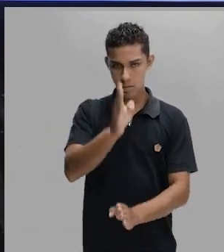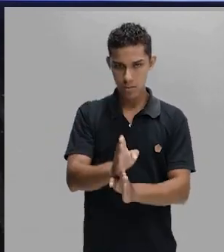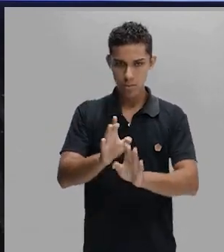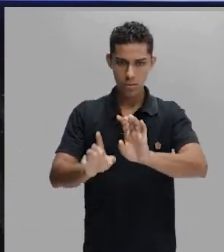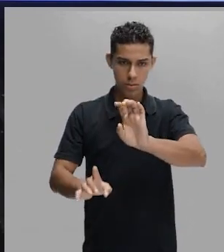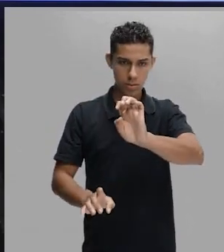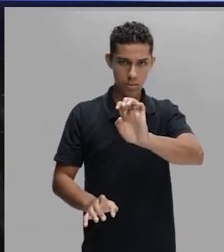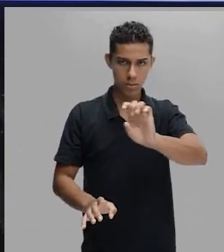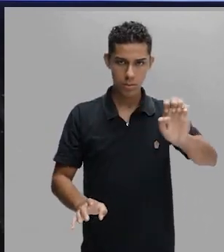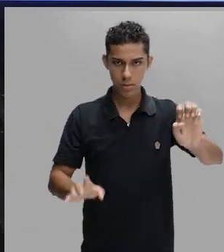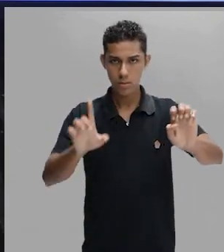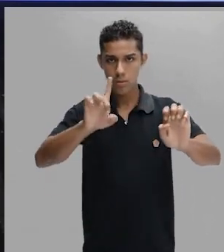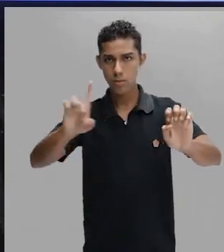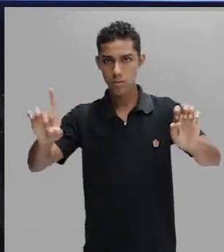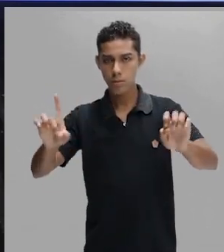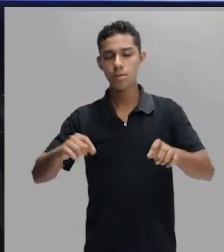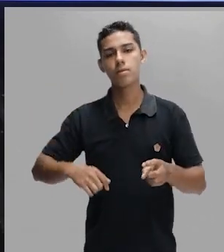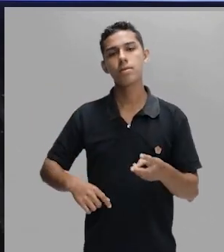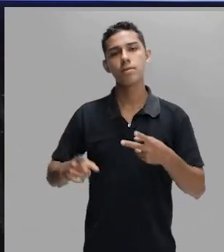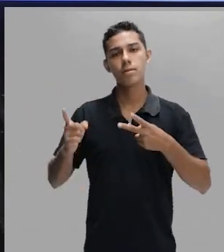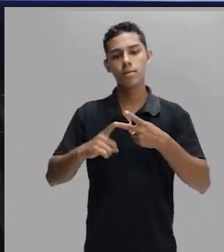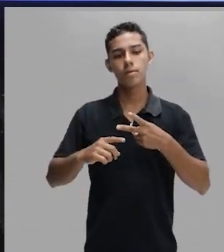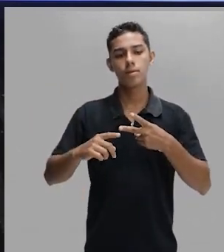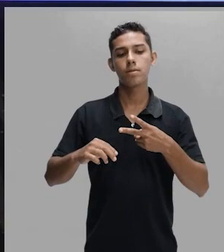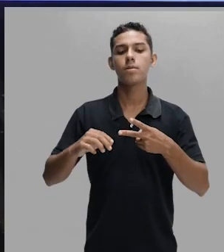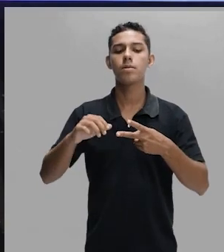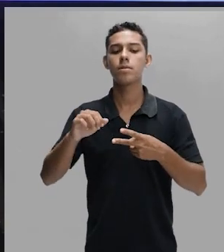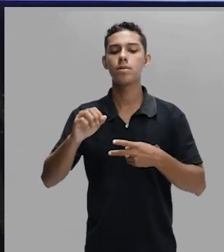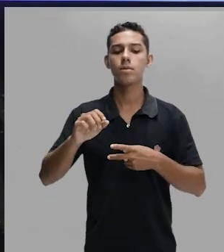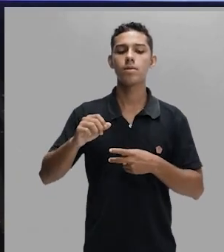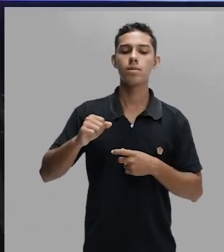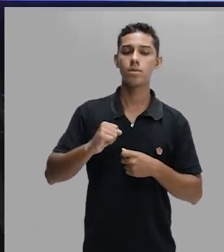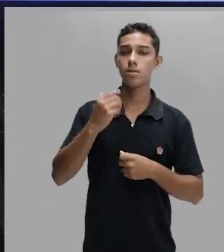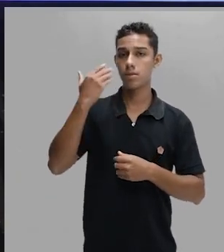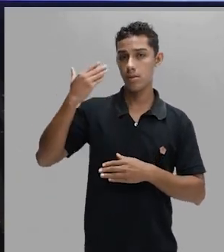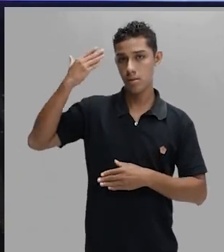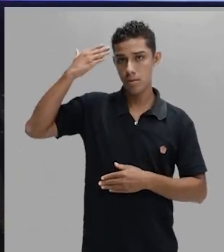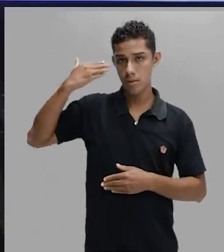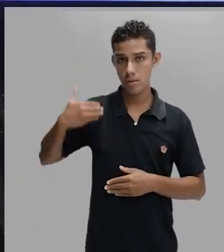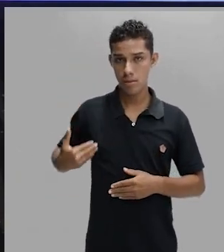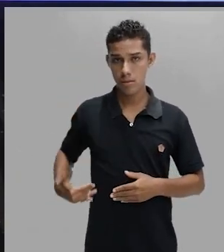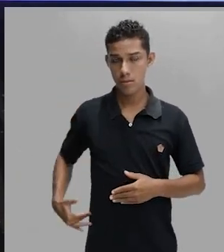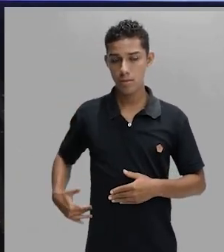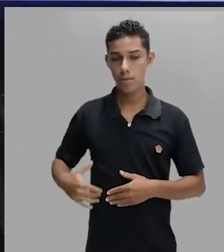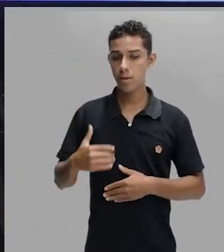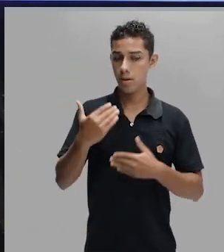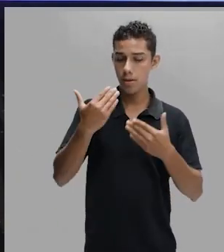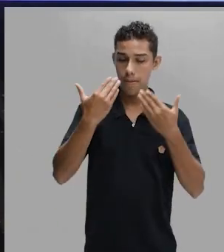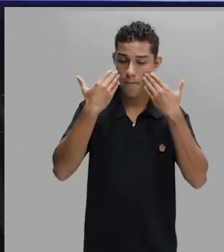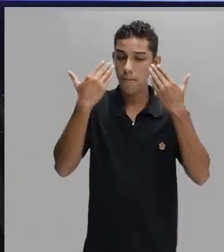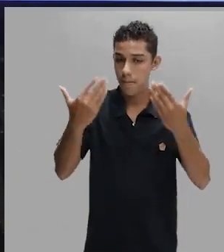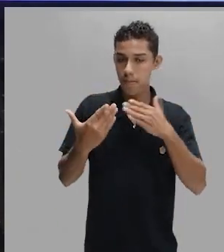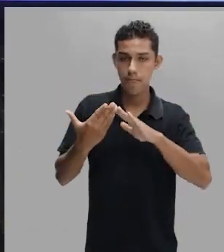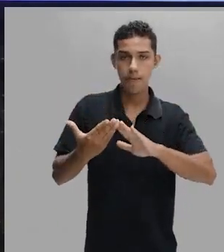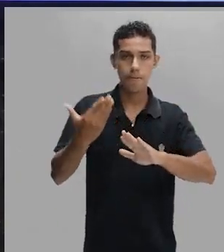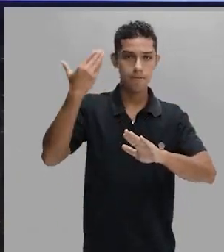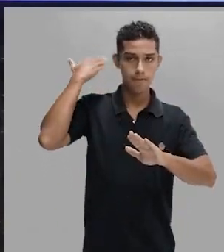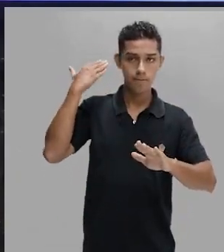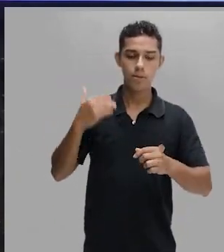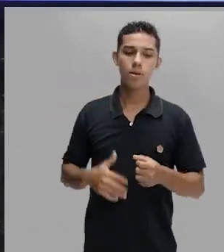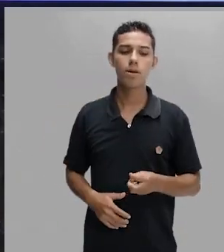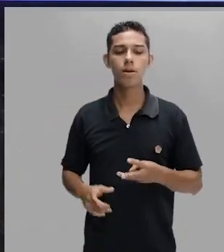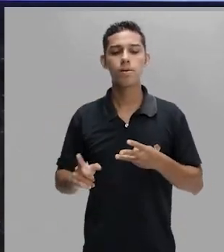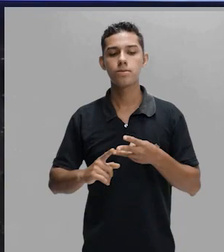esquerda. Plano coronal corta na minha lateral, aqui a lâmina passa na minha lateral, dividindo em anterior e posterior. E o